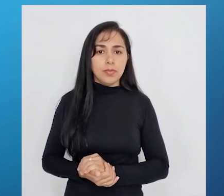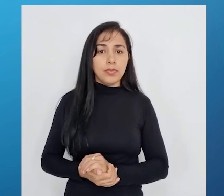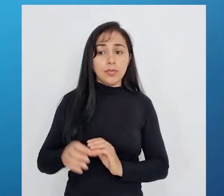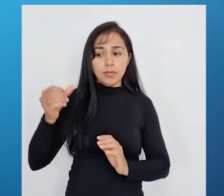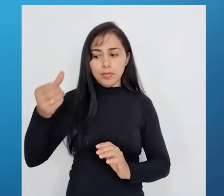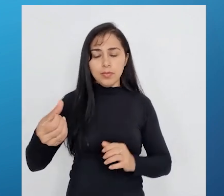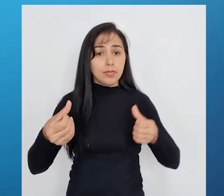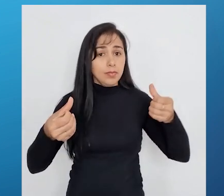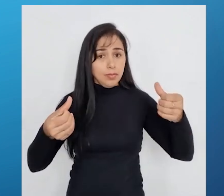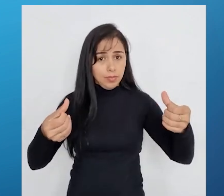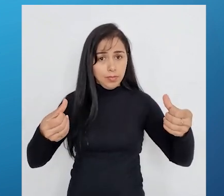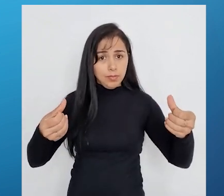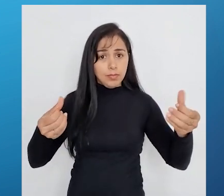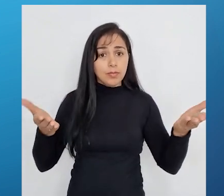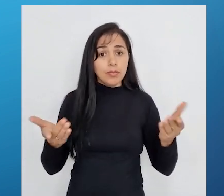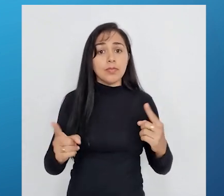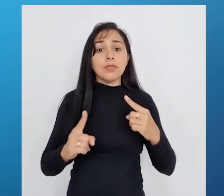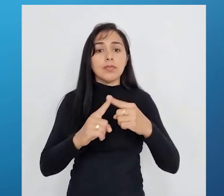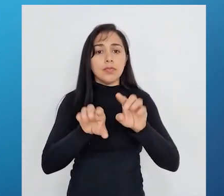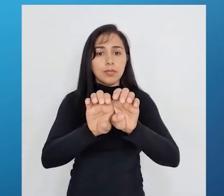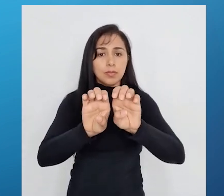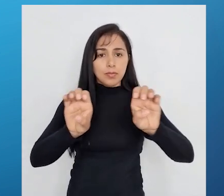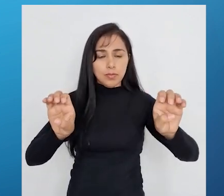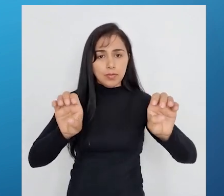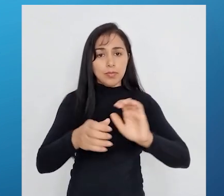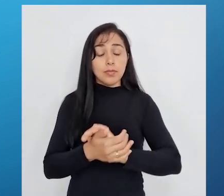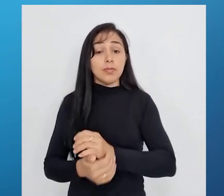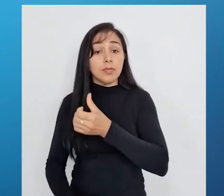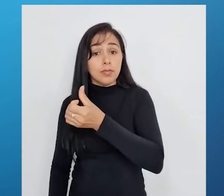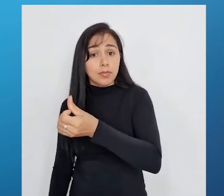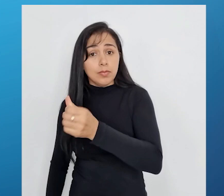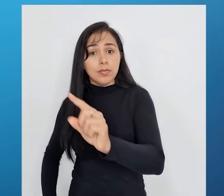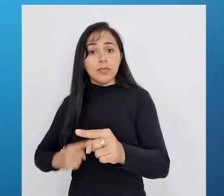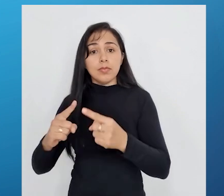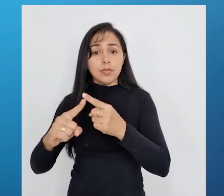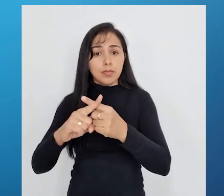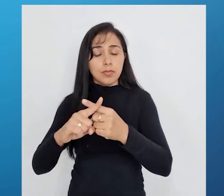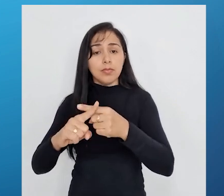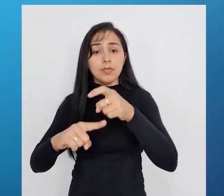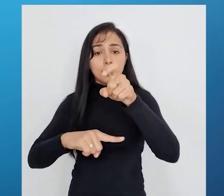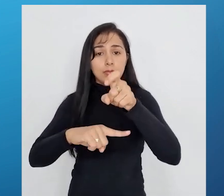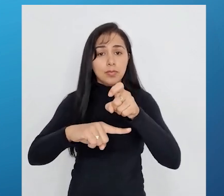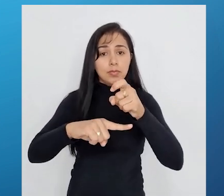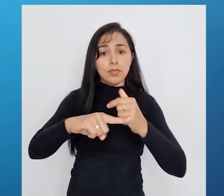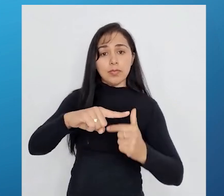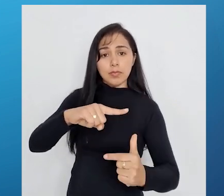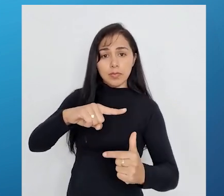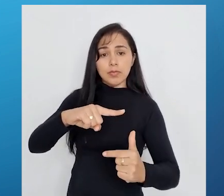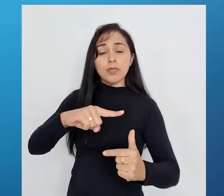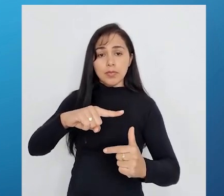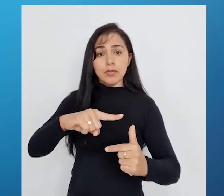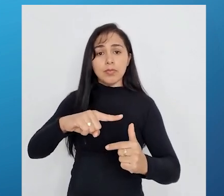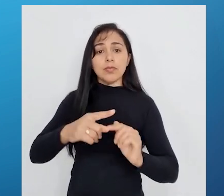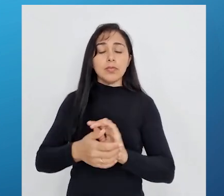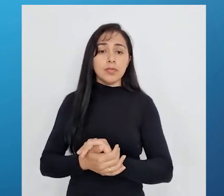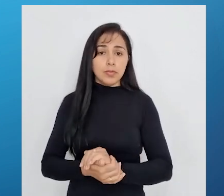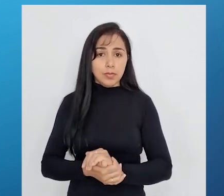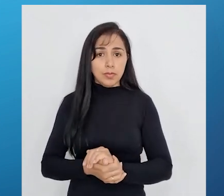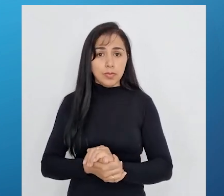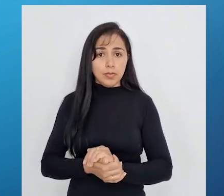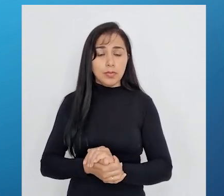igualdade. Então, 6 vezes x sobre 2, 6 dividido para 2 é 3, então vai